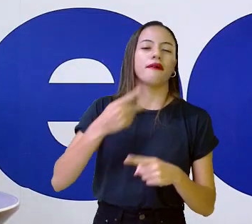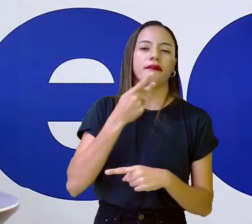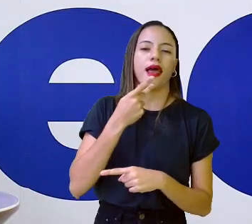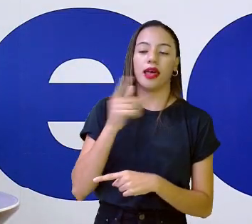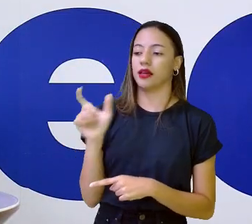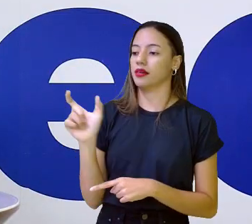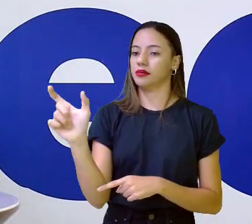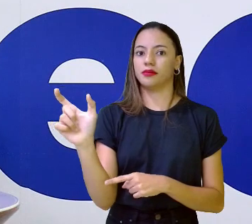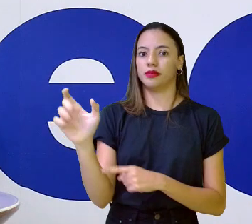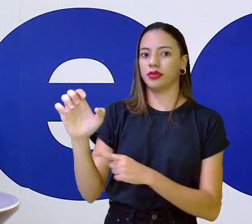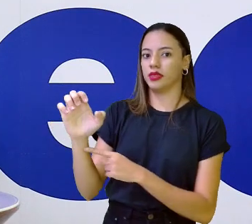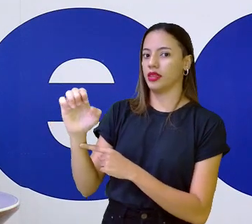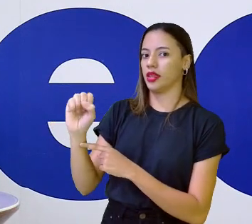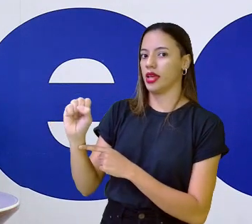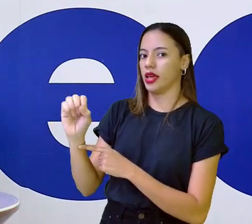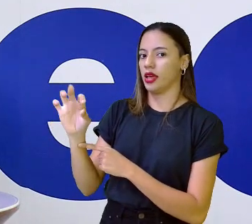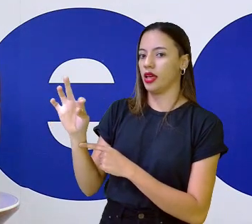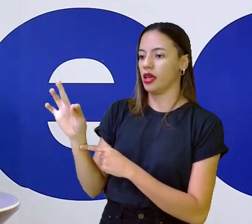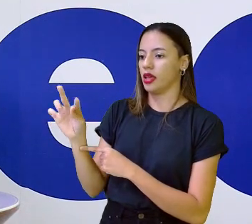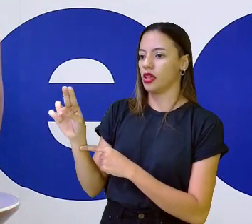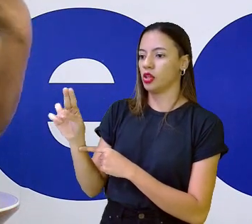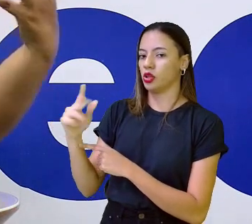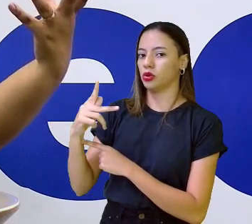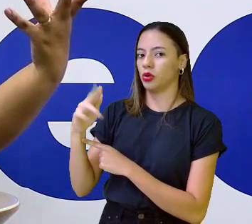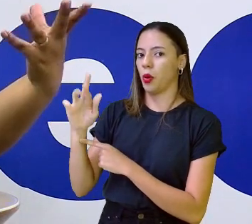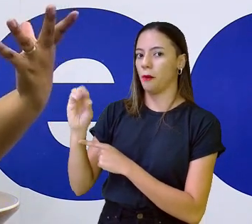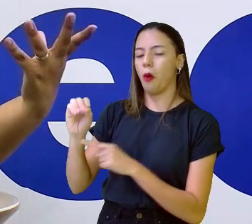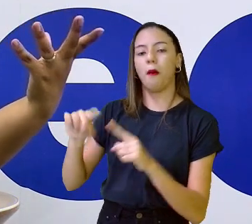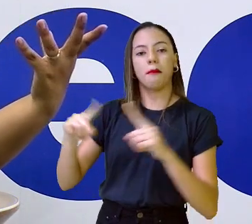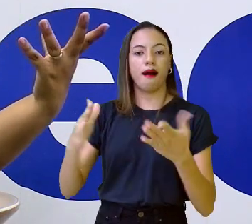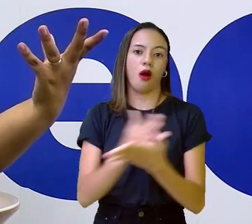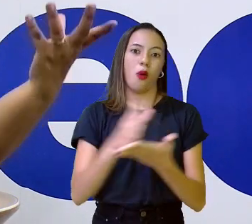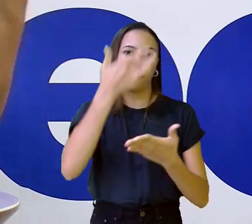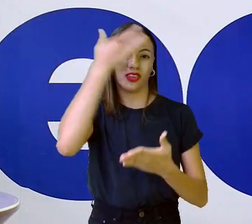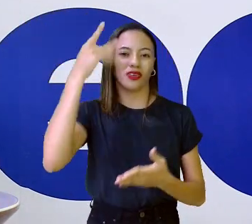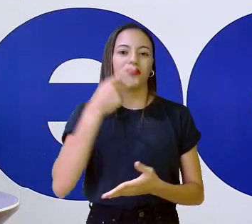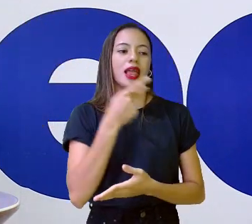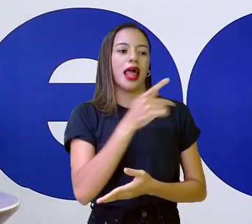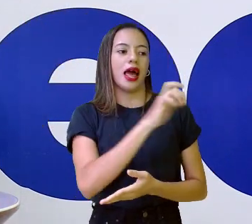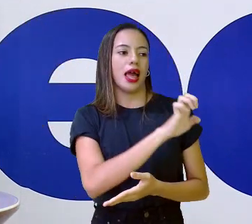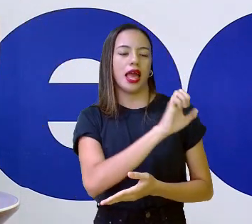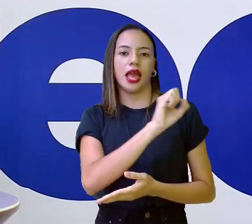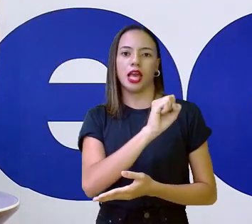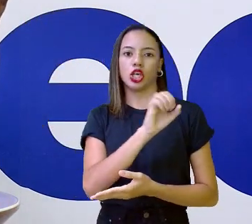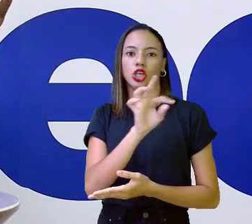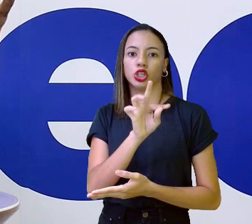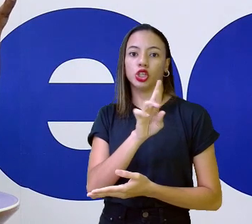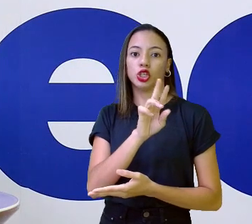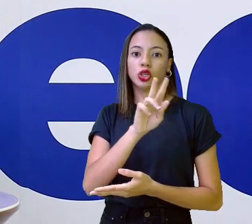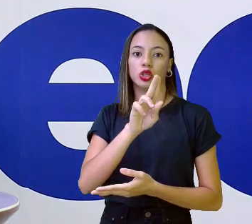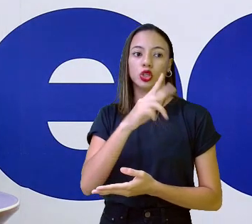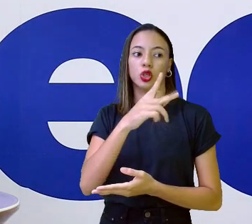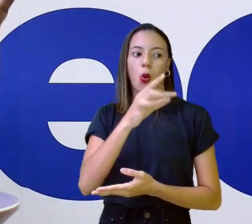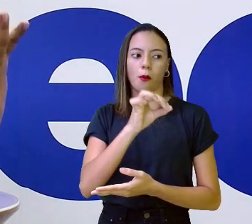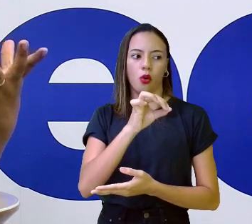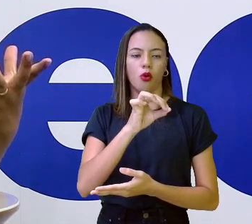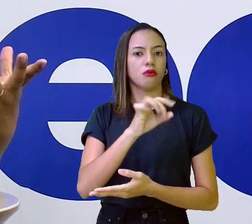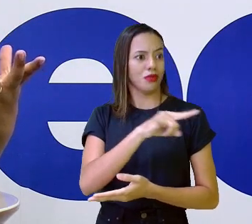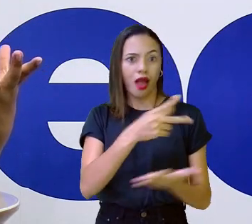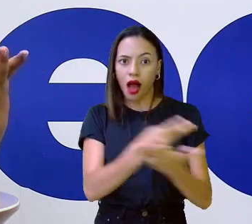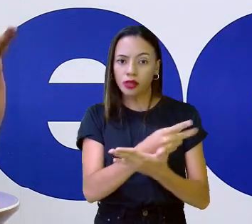palavra estupro, e muita gente fala estrupo, e acha que está errado, mas não está não. Há um significado. As duas